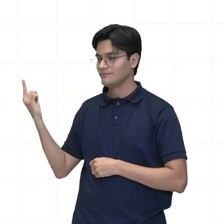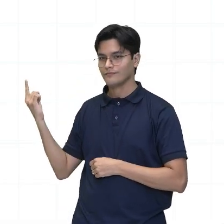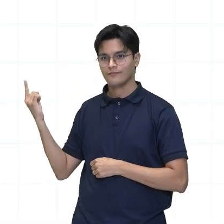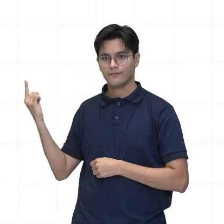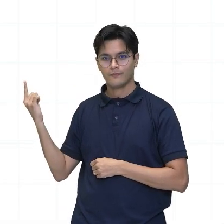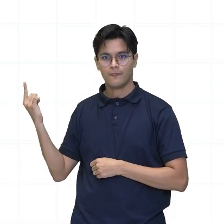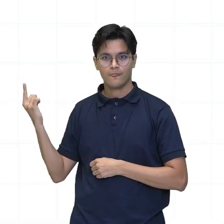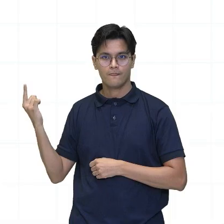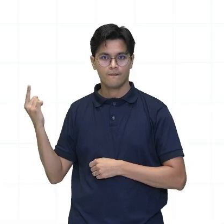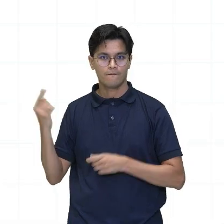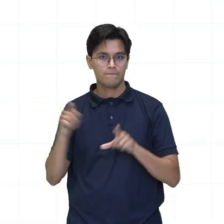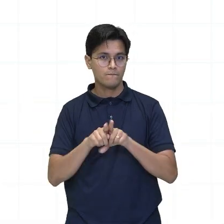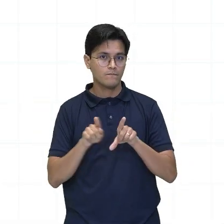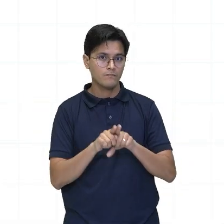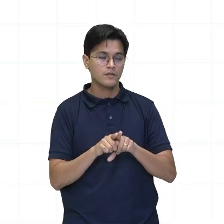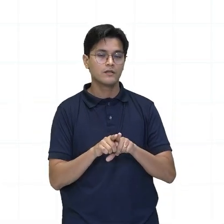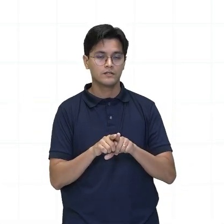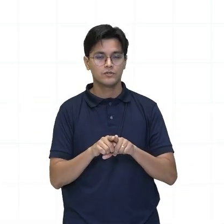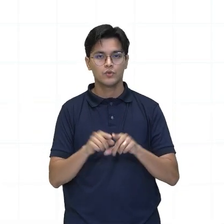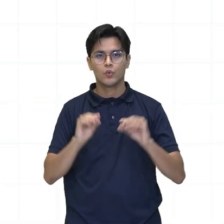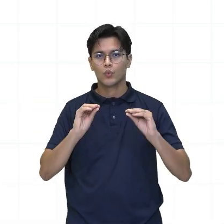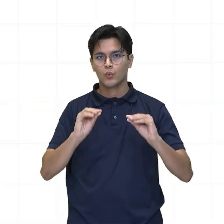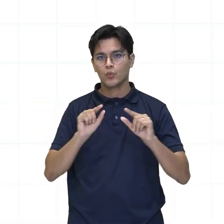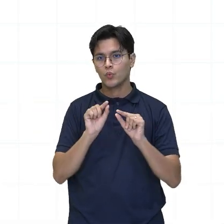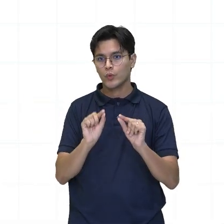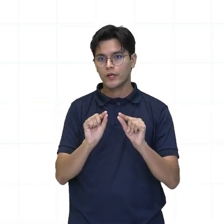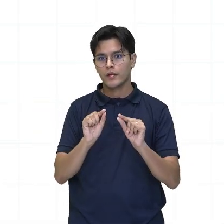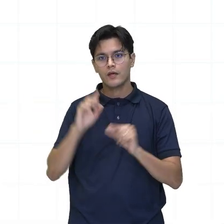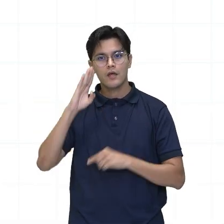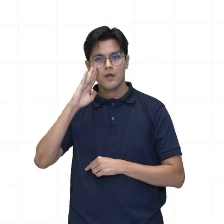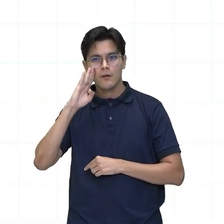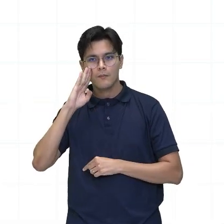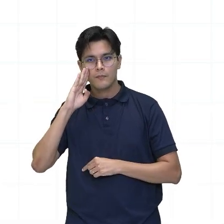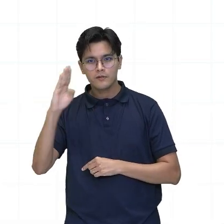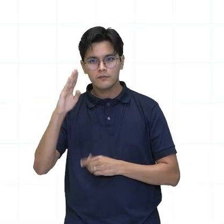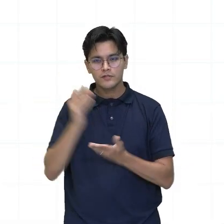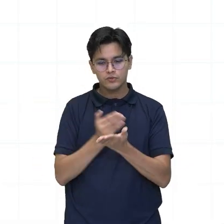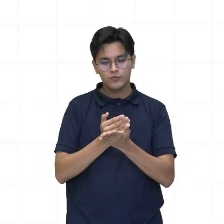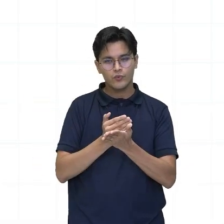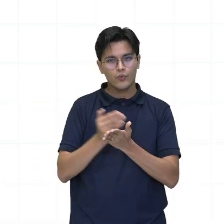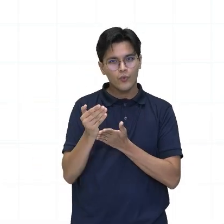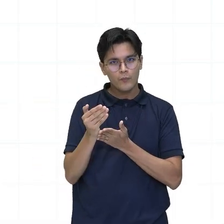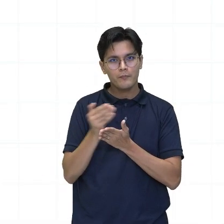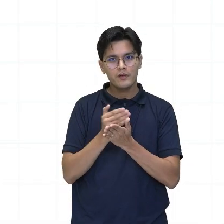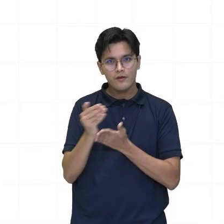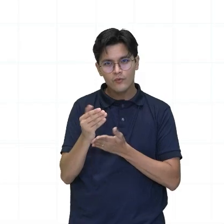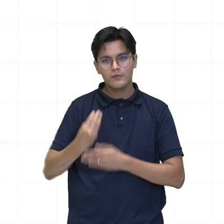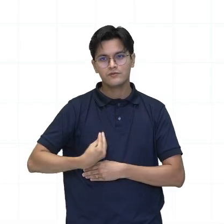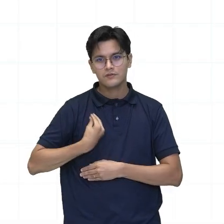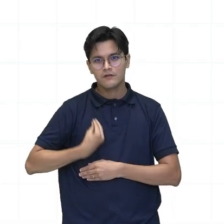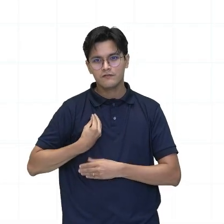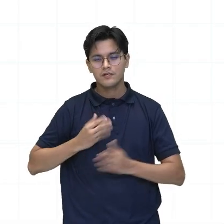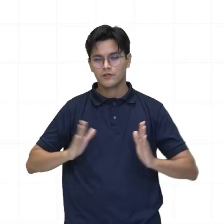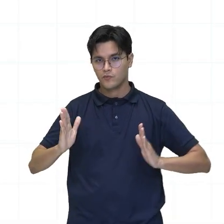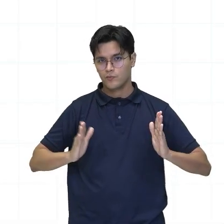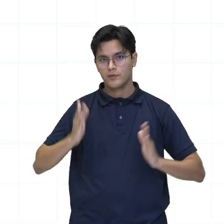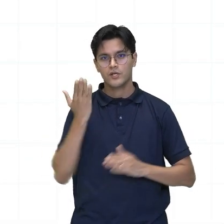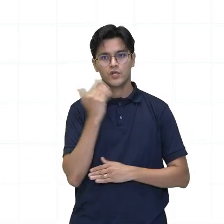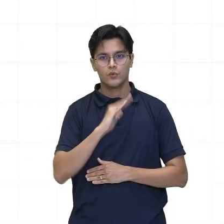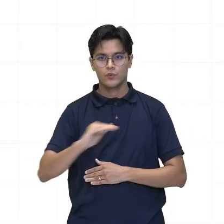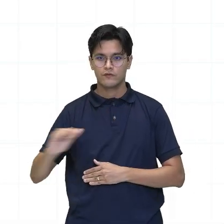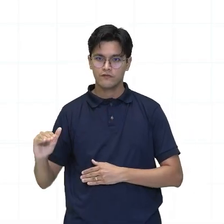com essas pessoas, e principalmente nos primeiros anos de vida, na fase da infância, né? Como